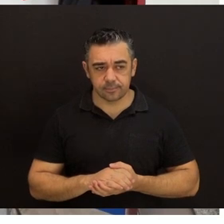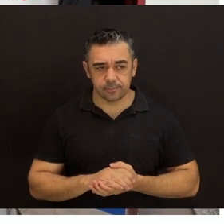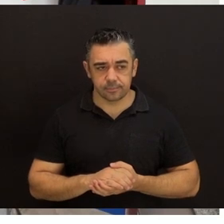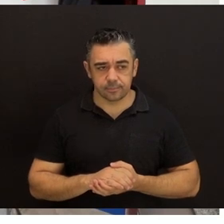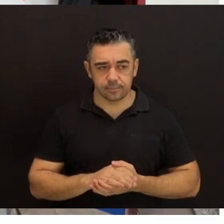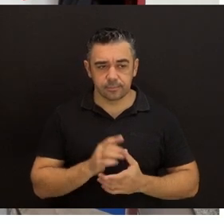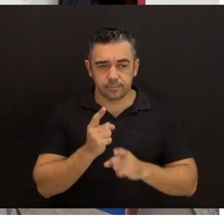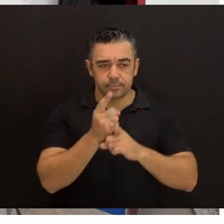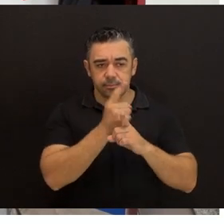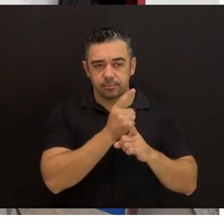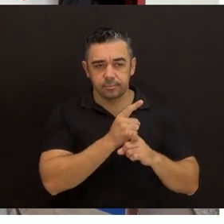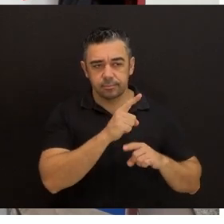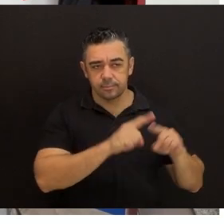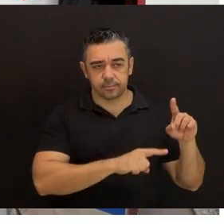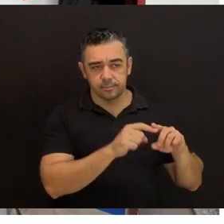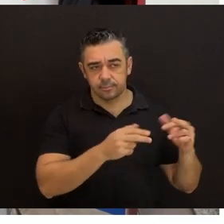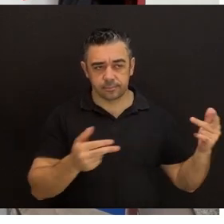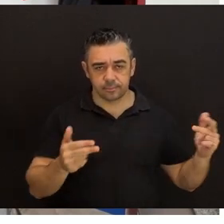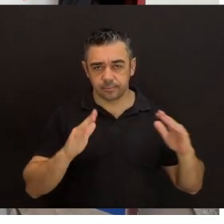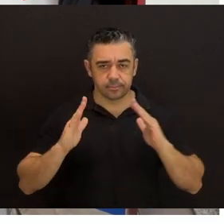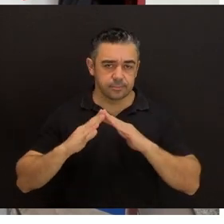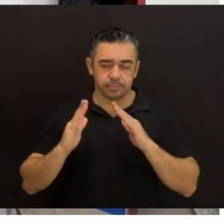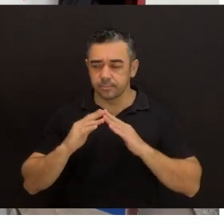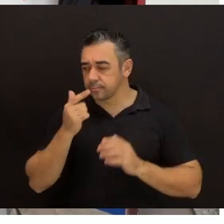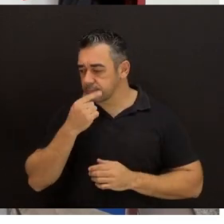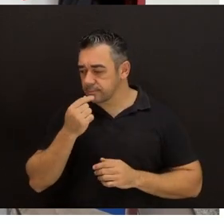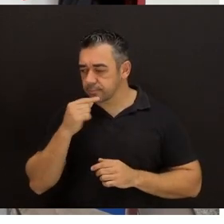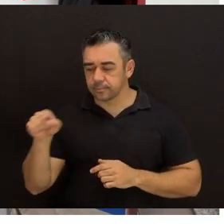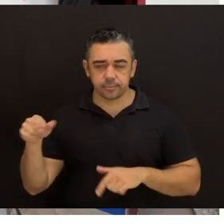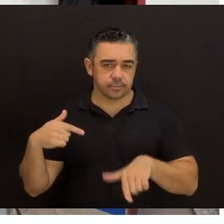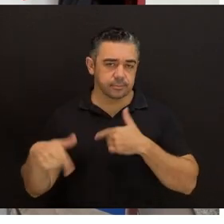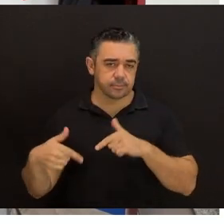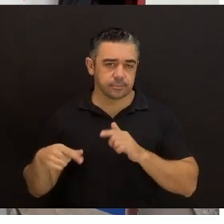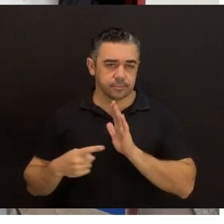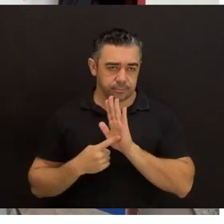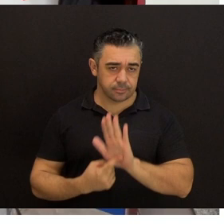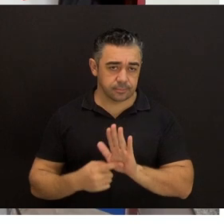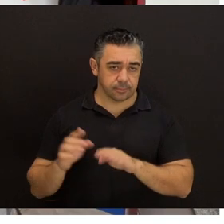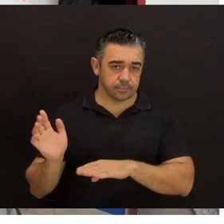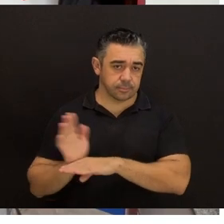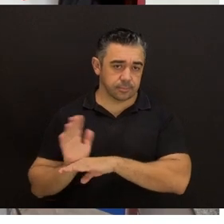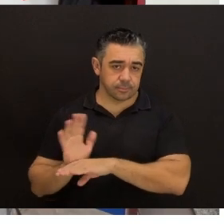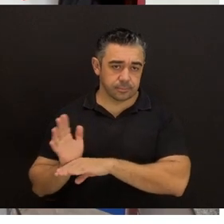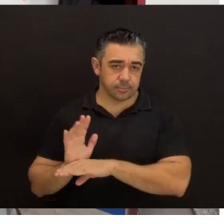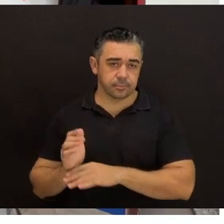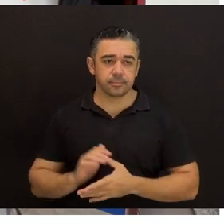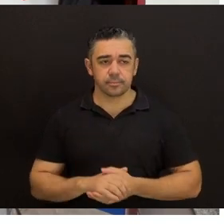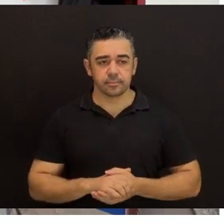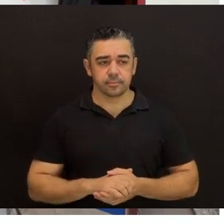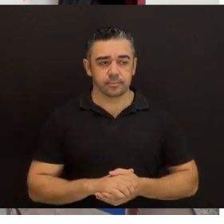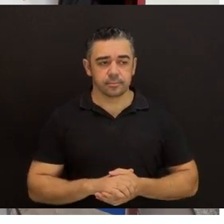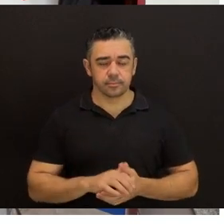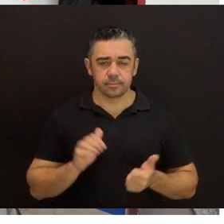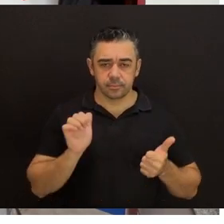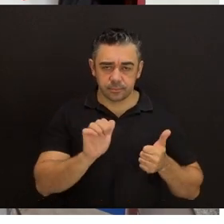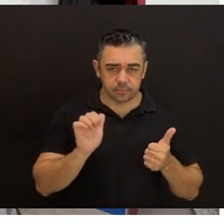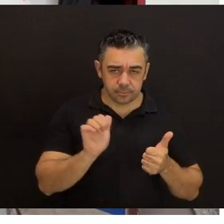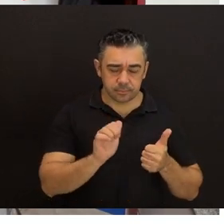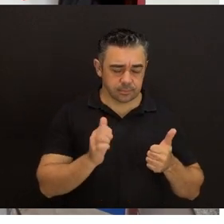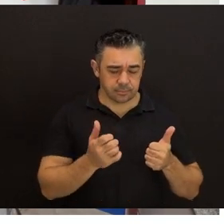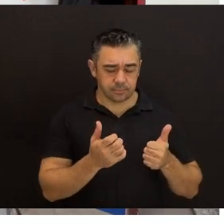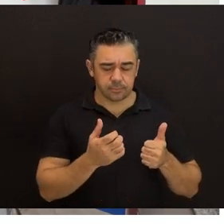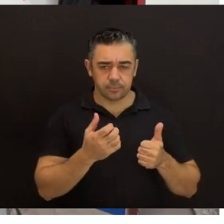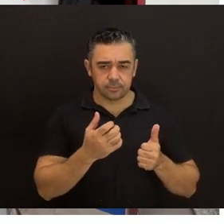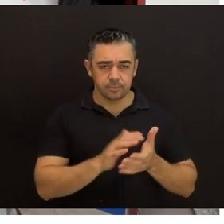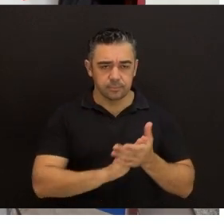nós encontramos vários outros produtos na casa do Servidor como nós mostramos nos vídeos dispenser de álcool de saboneteira uma